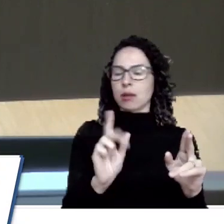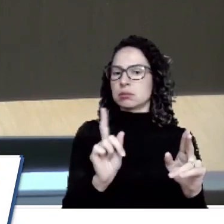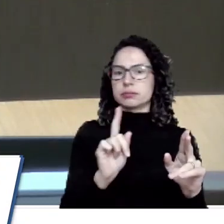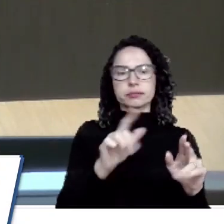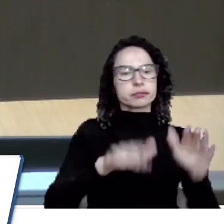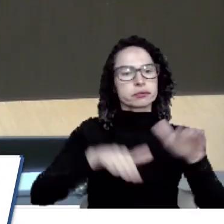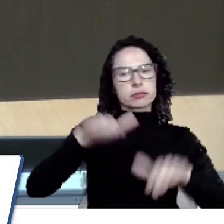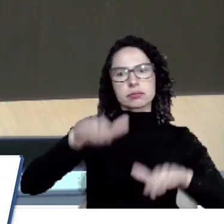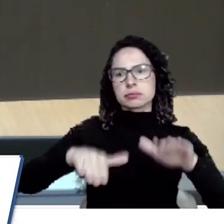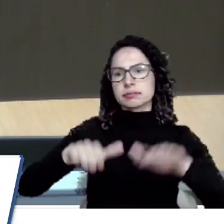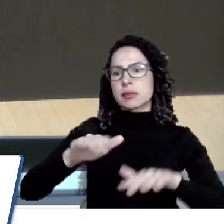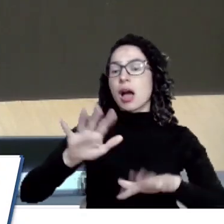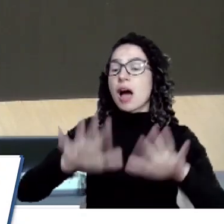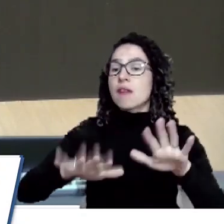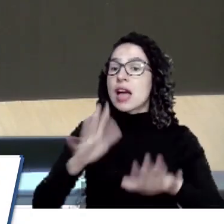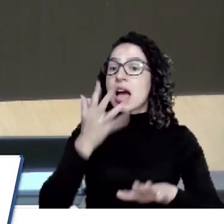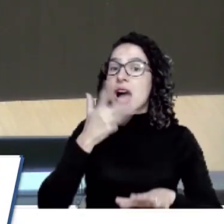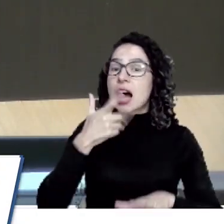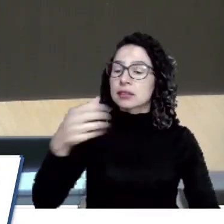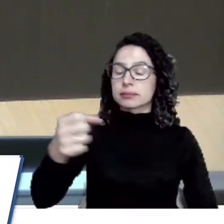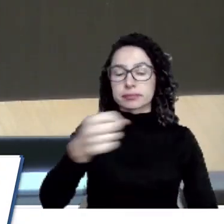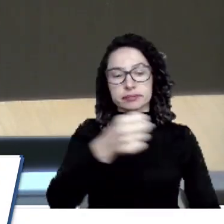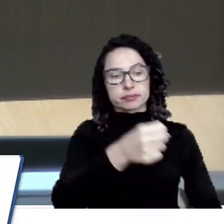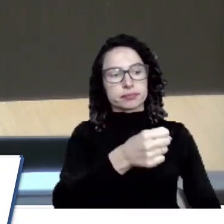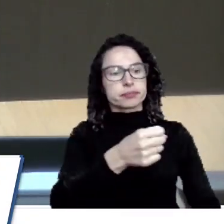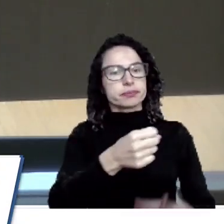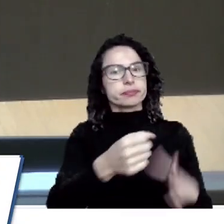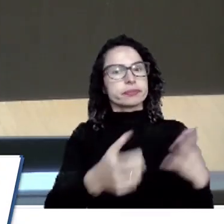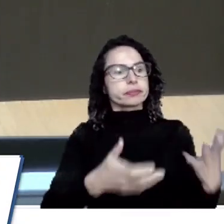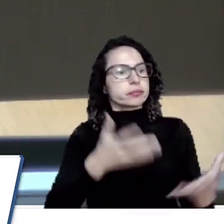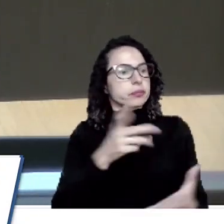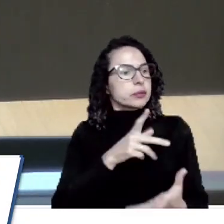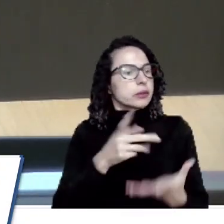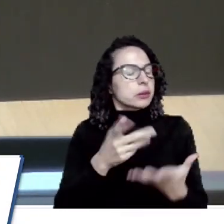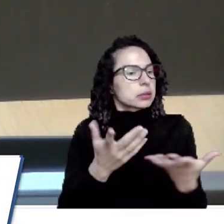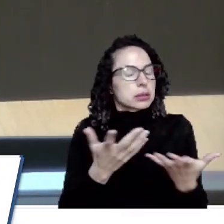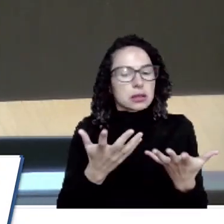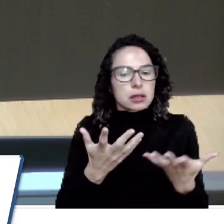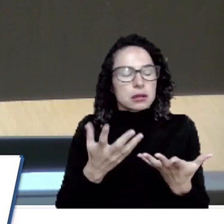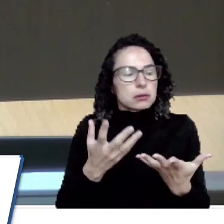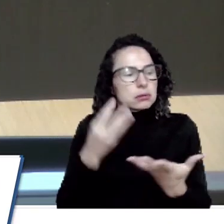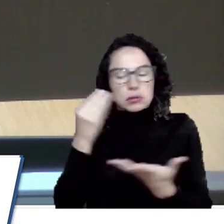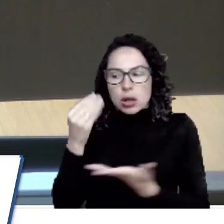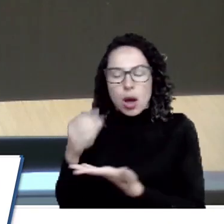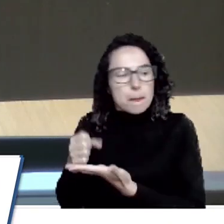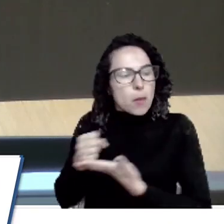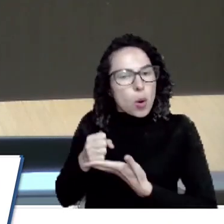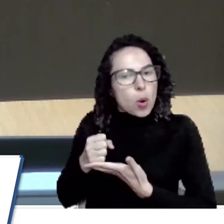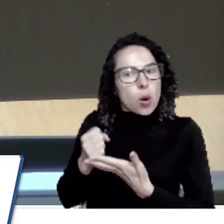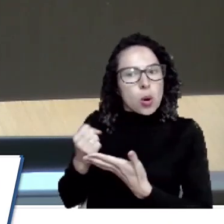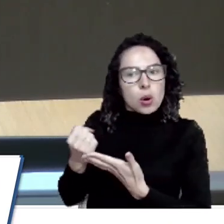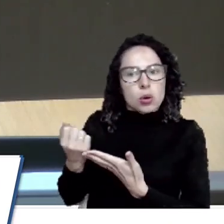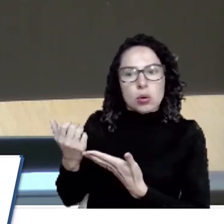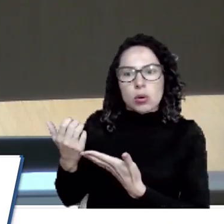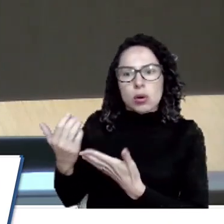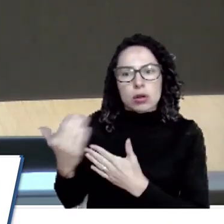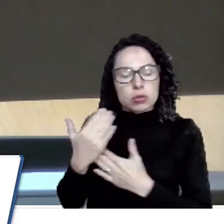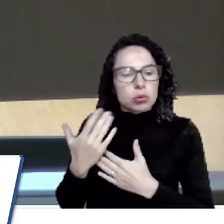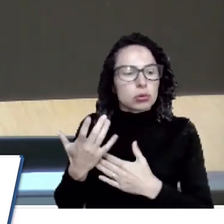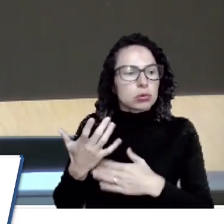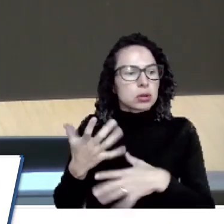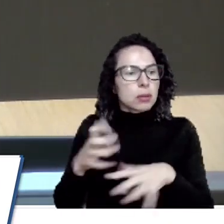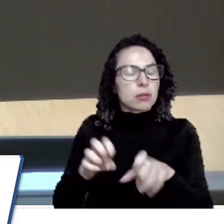como a criança tem, o próprio educador precisa de atendimento, precisa de de uma qualificação, precisa de